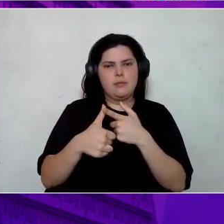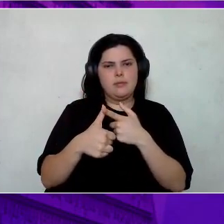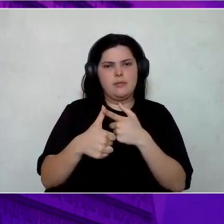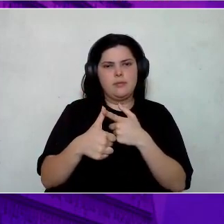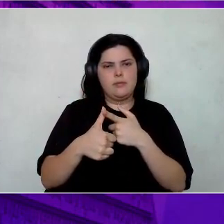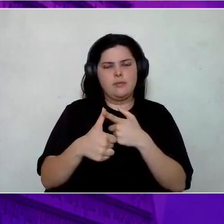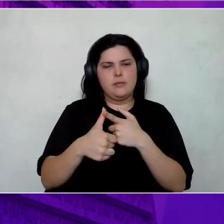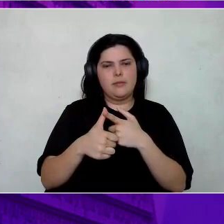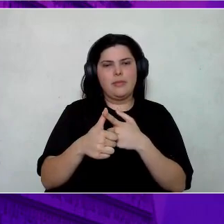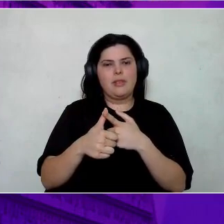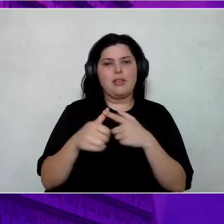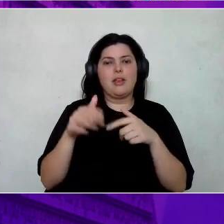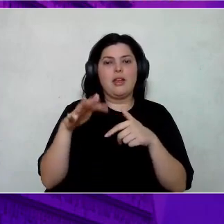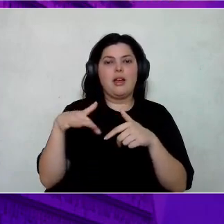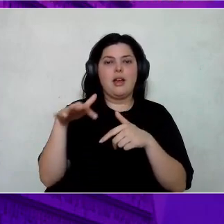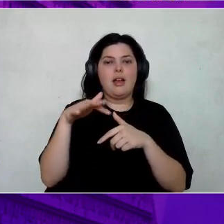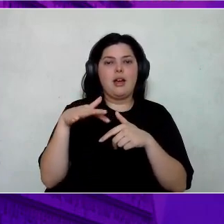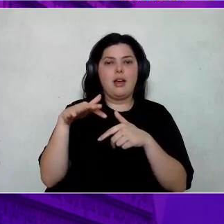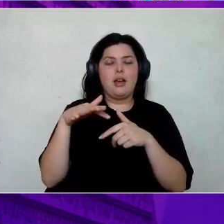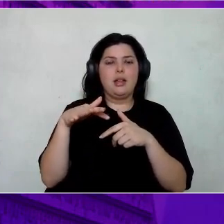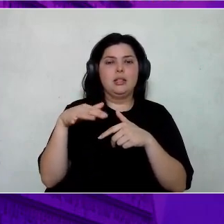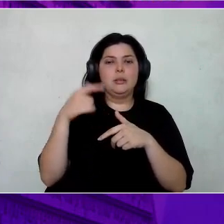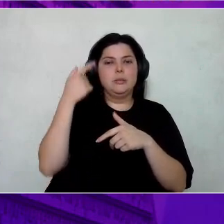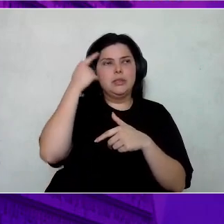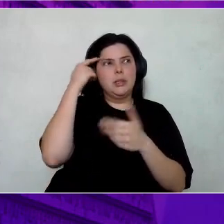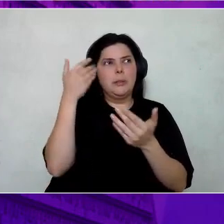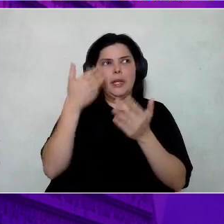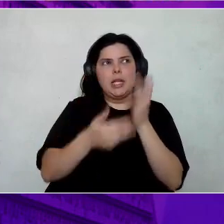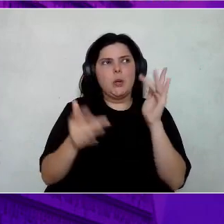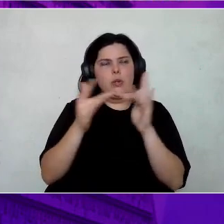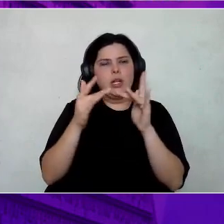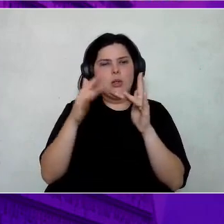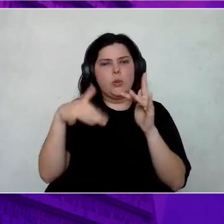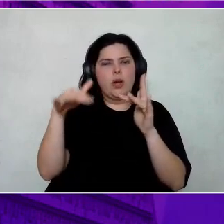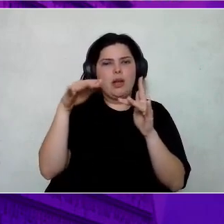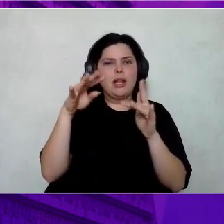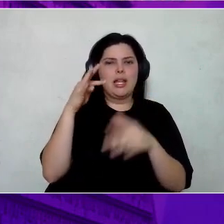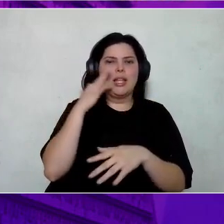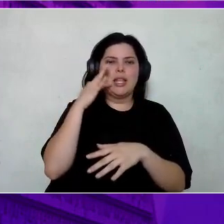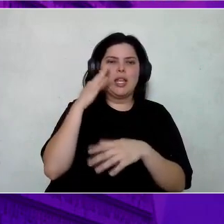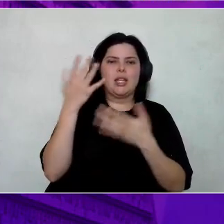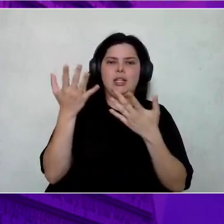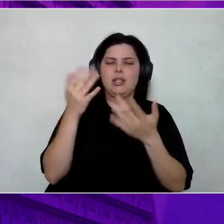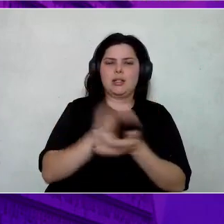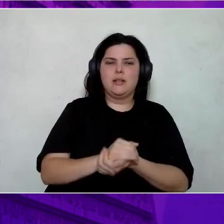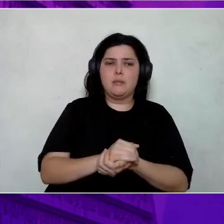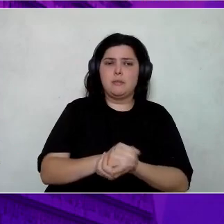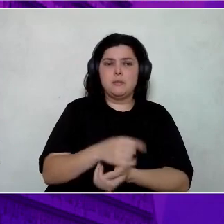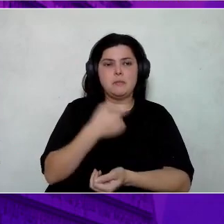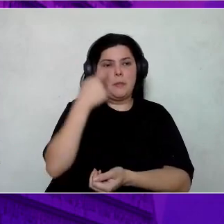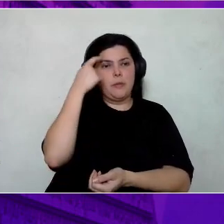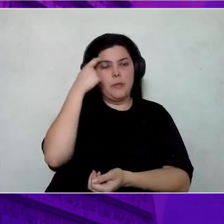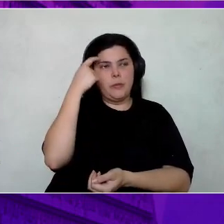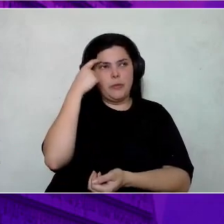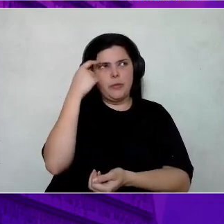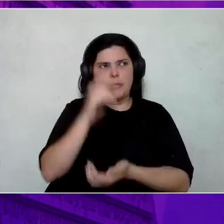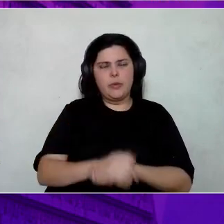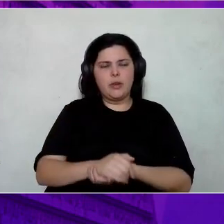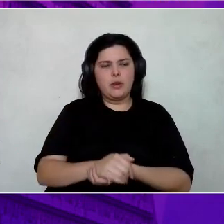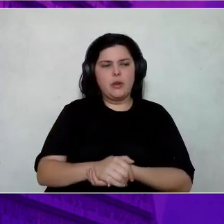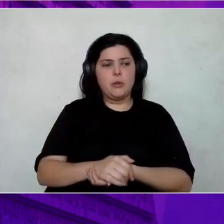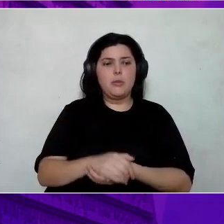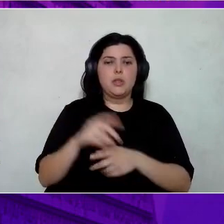ficar defasado tecnicamente, né? Então, esse é um pensamento que eu tinha por conta de alguns gerentes que eu